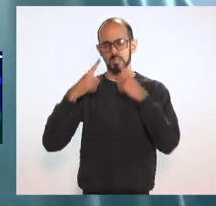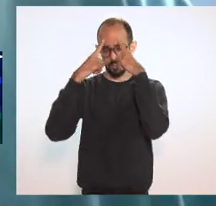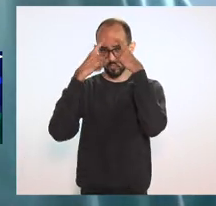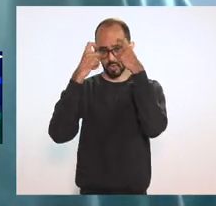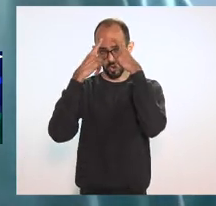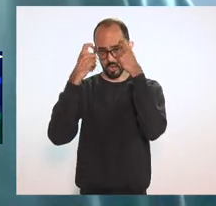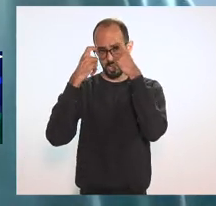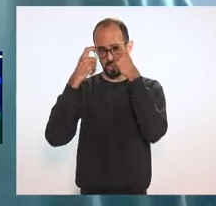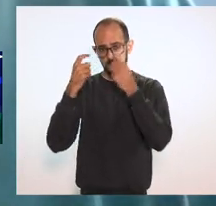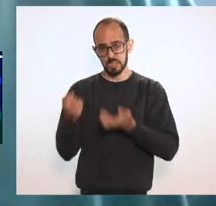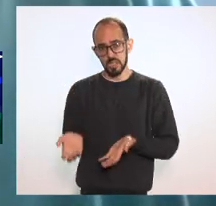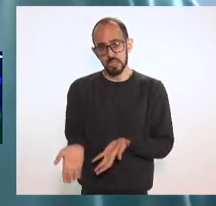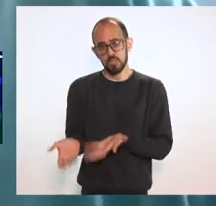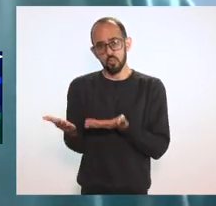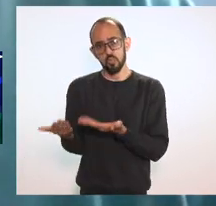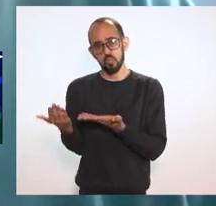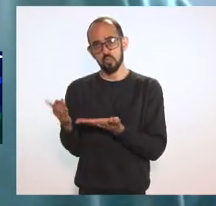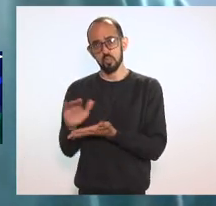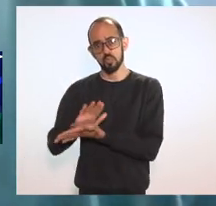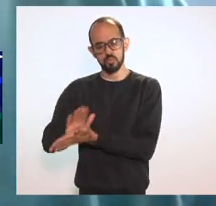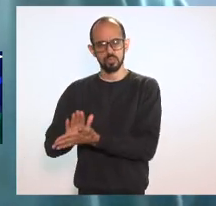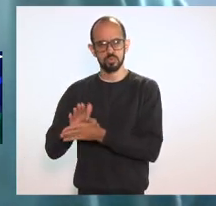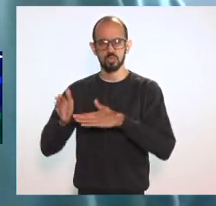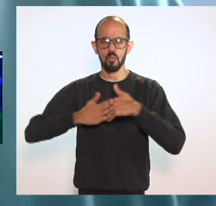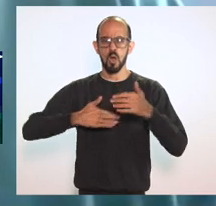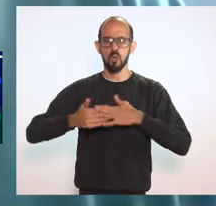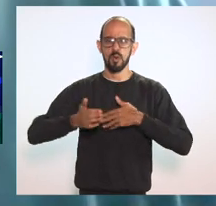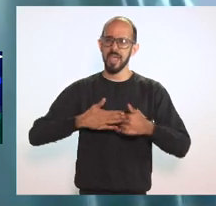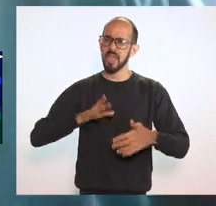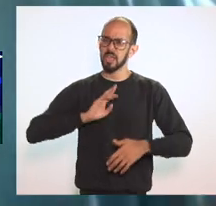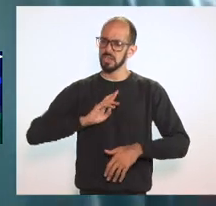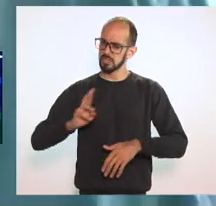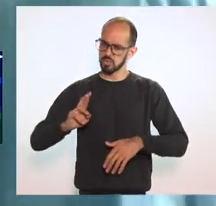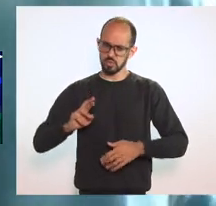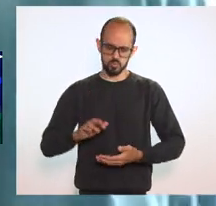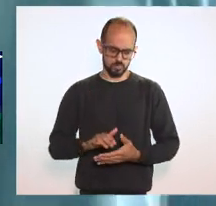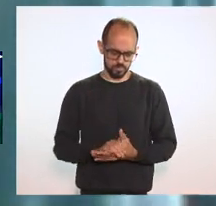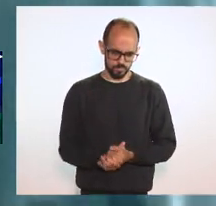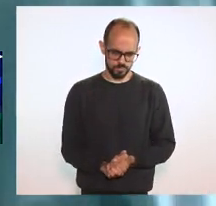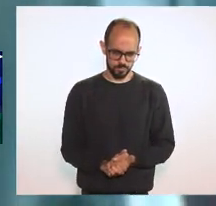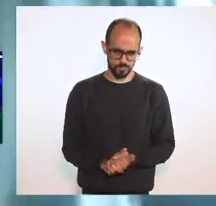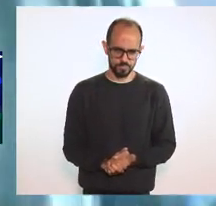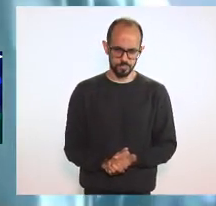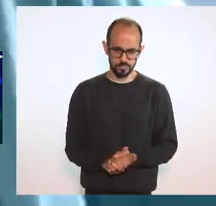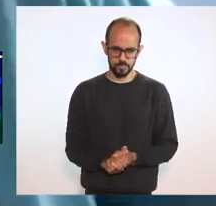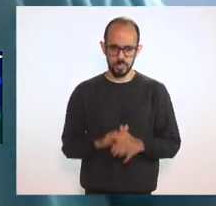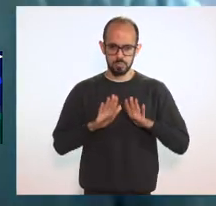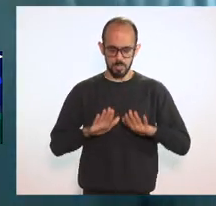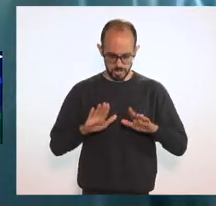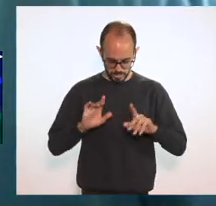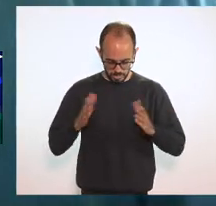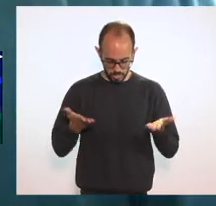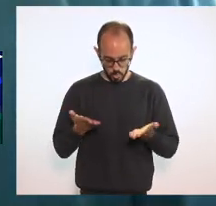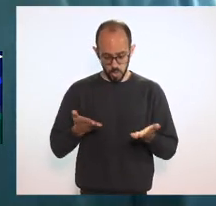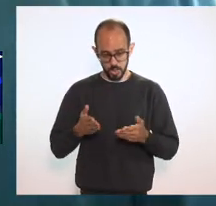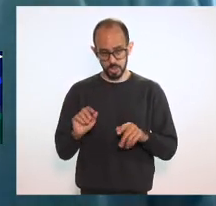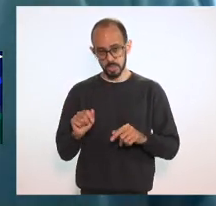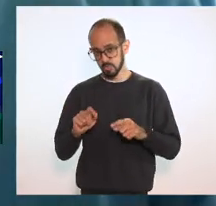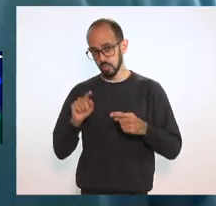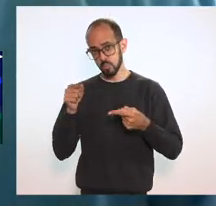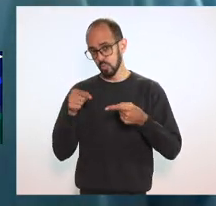contra qualquer religião qualquer minha mãe agorinha do ponto que mais discutir